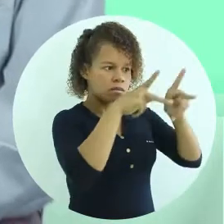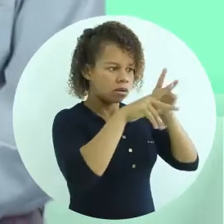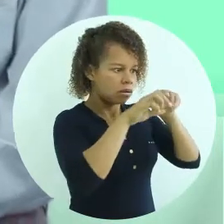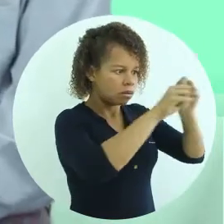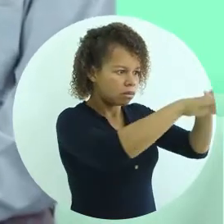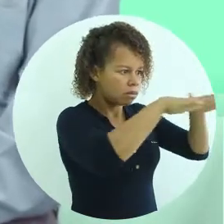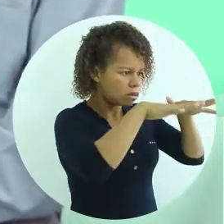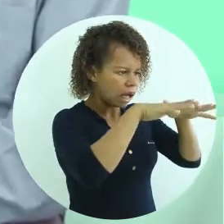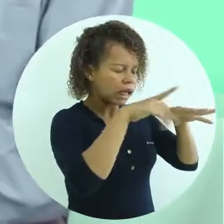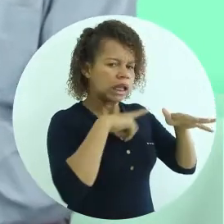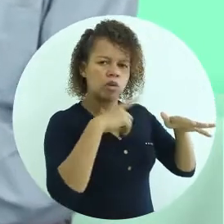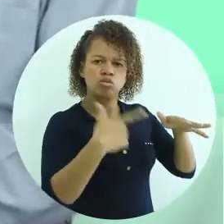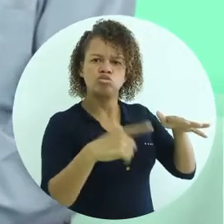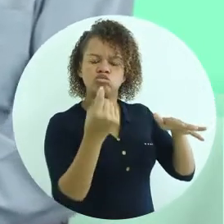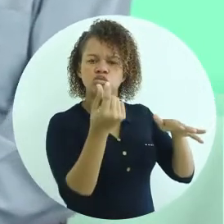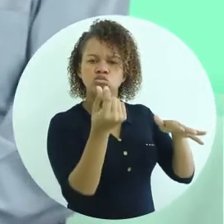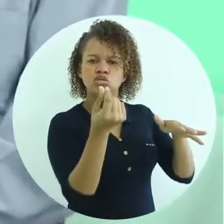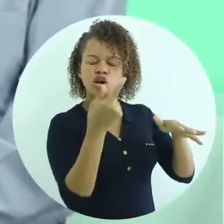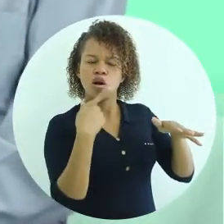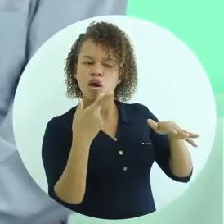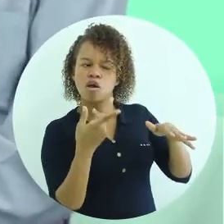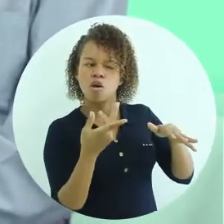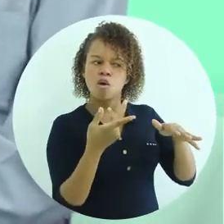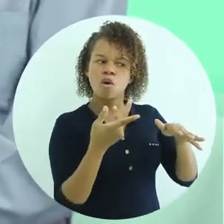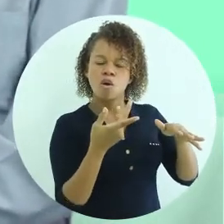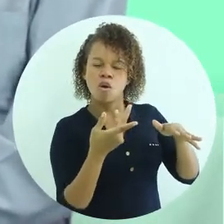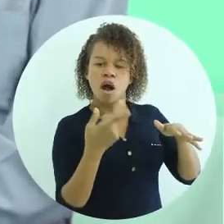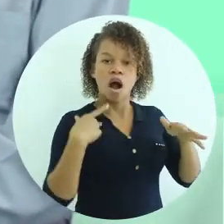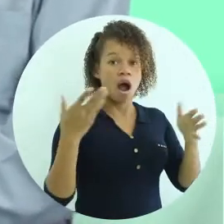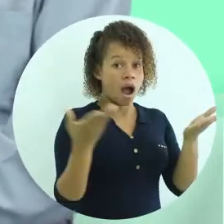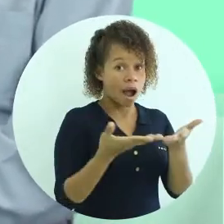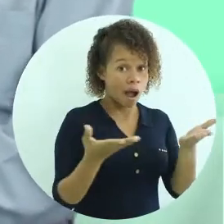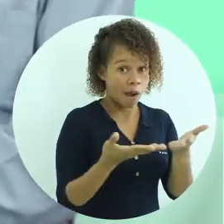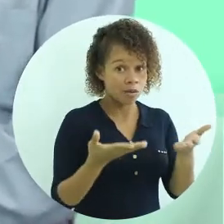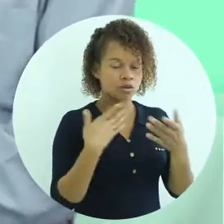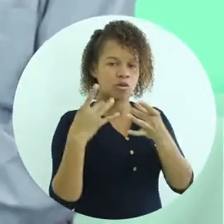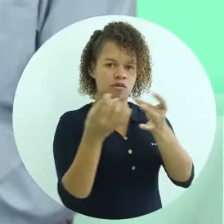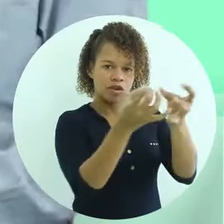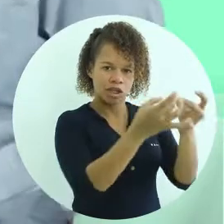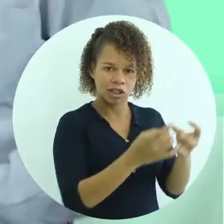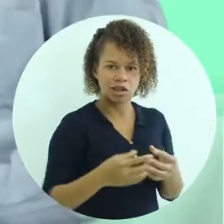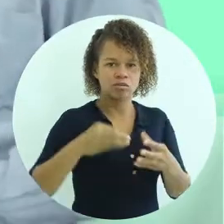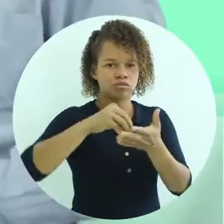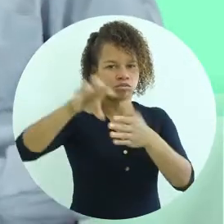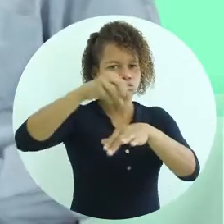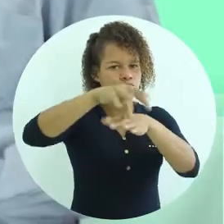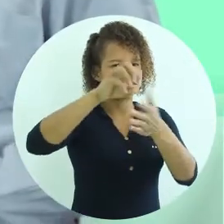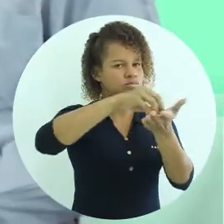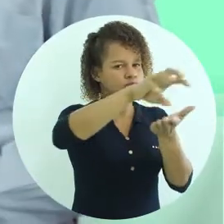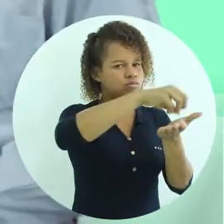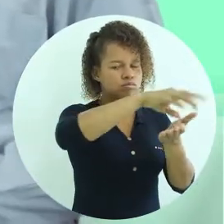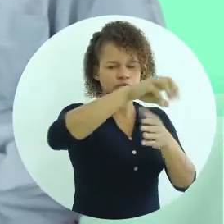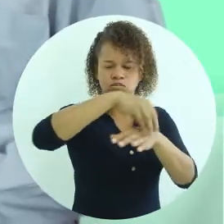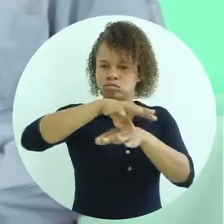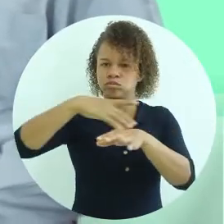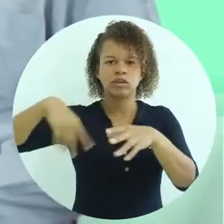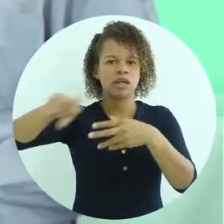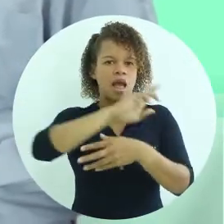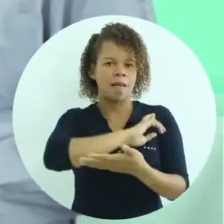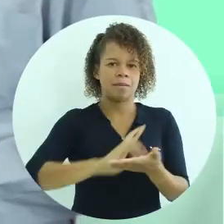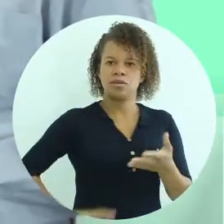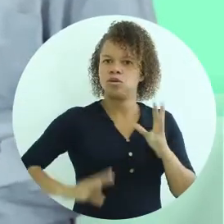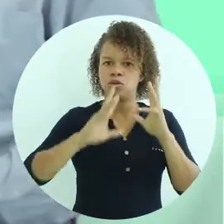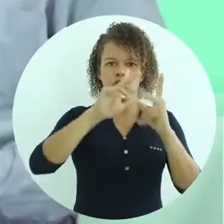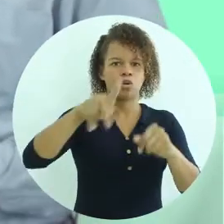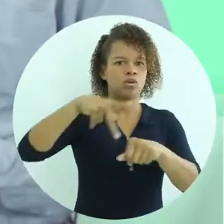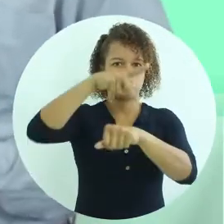comprar um produto com maior valor agregado, né? E até hoje eu estou aí com venda, distribuição e representação, né, a nível